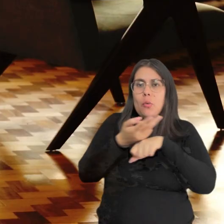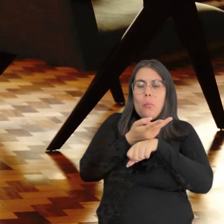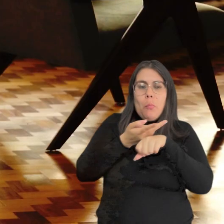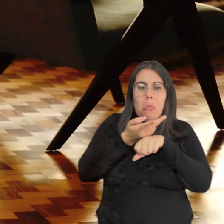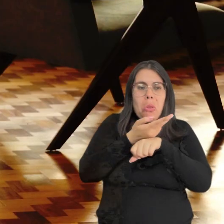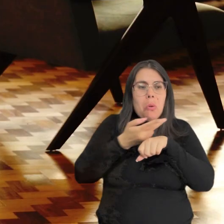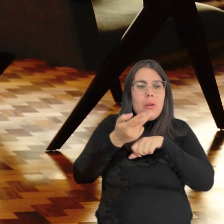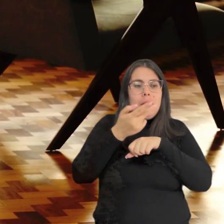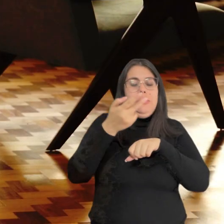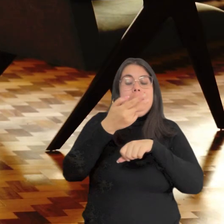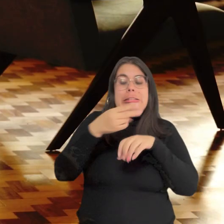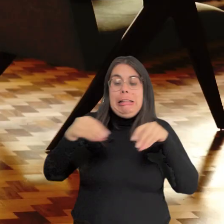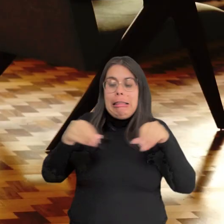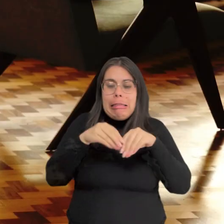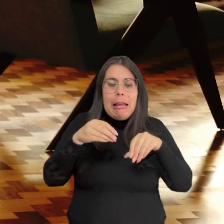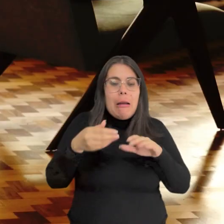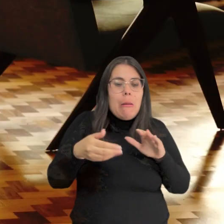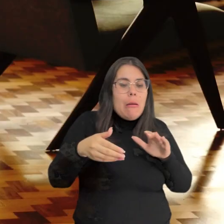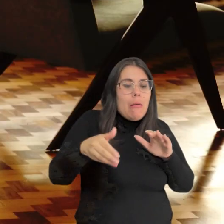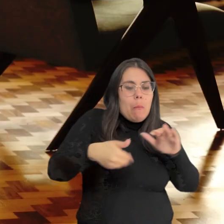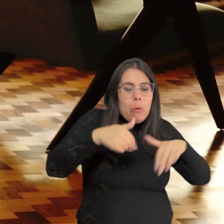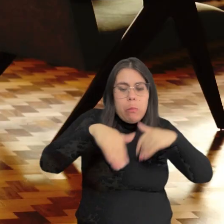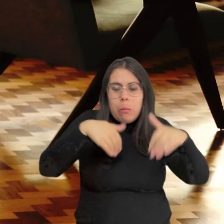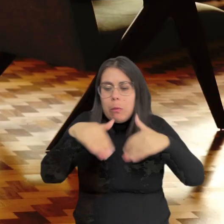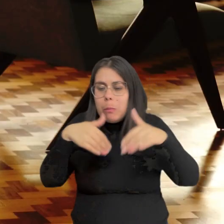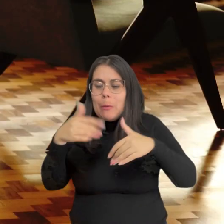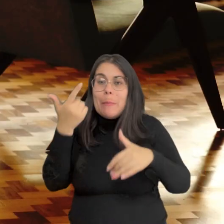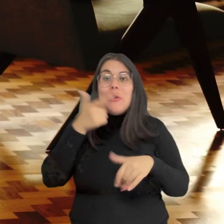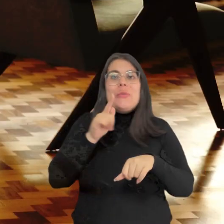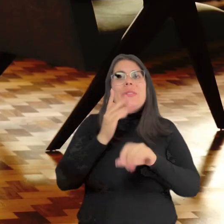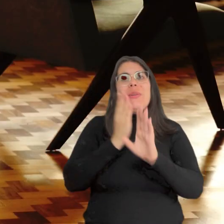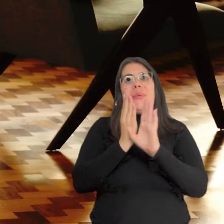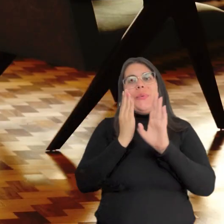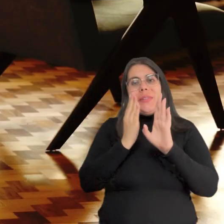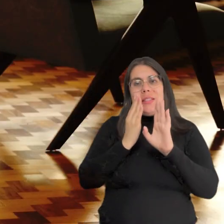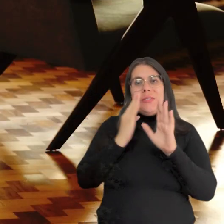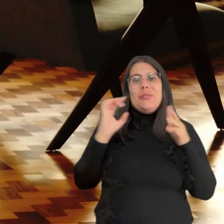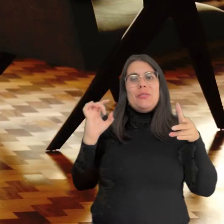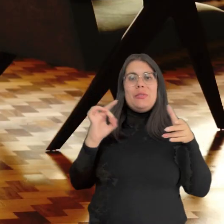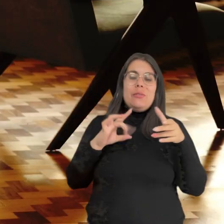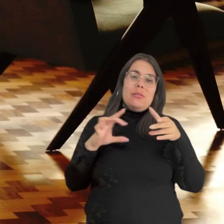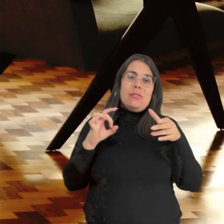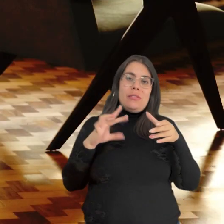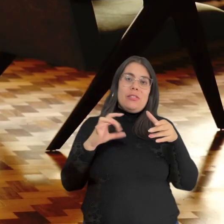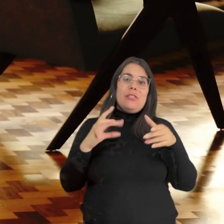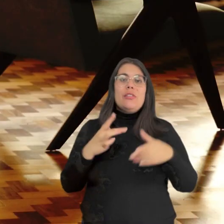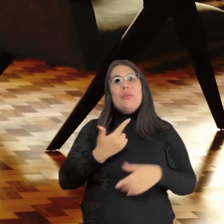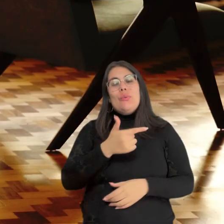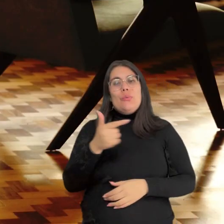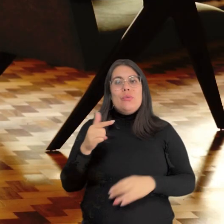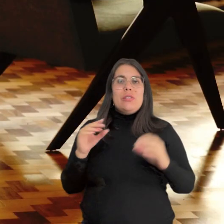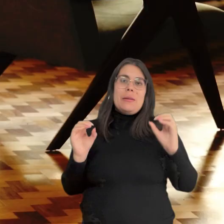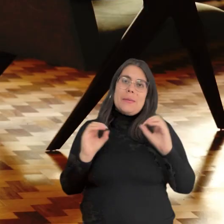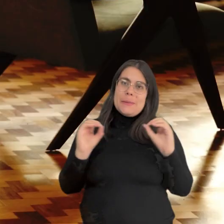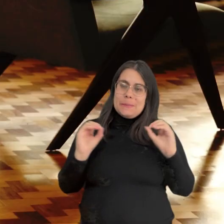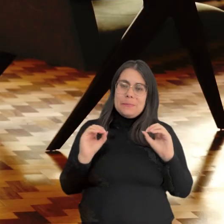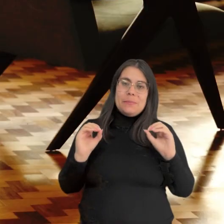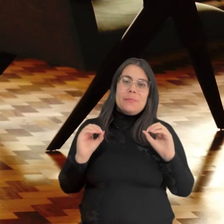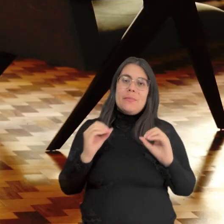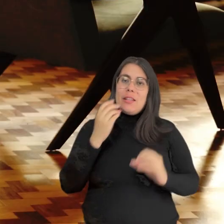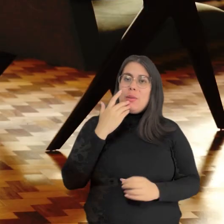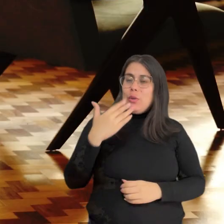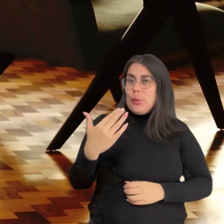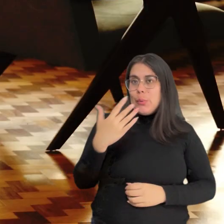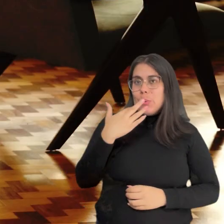casa. Eu achei o vidrotil que não existia mais, muito menos na cor que tinha lá.